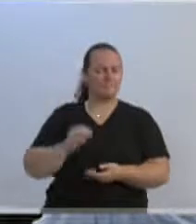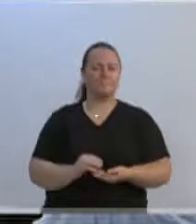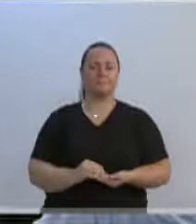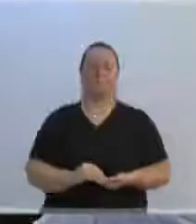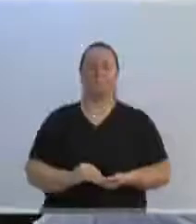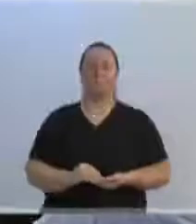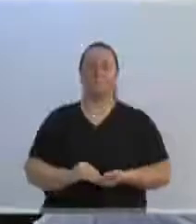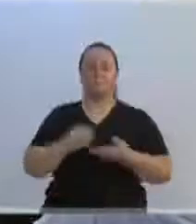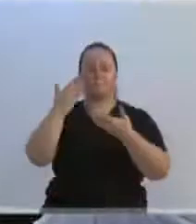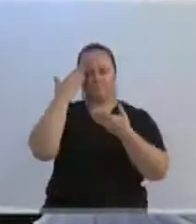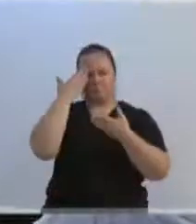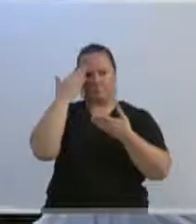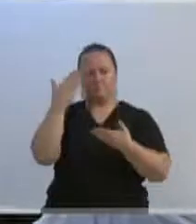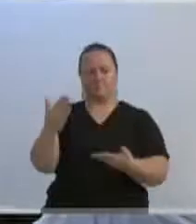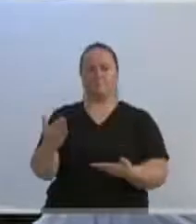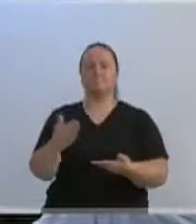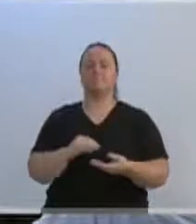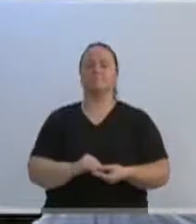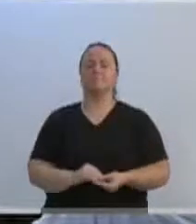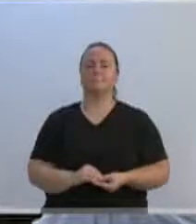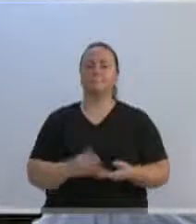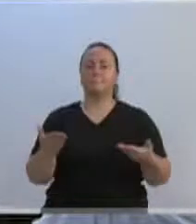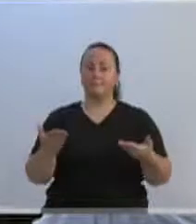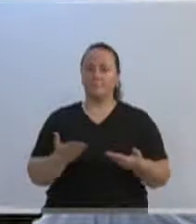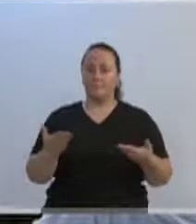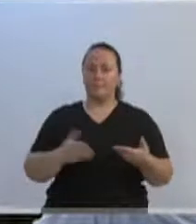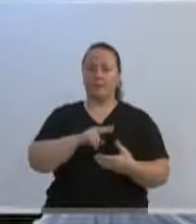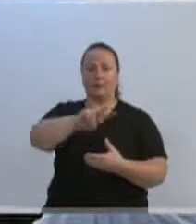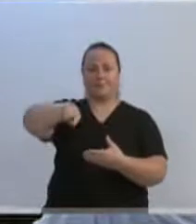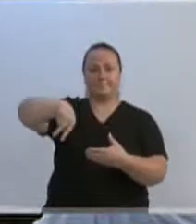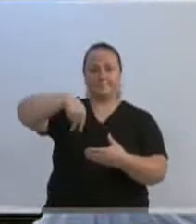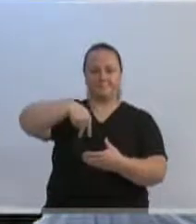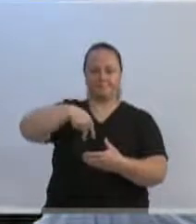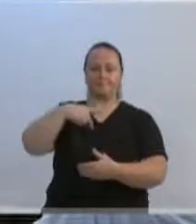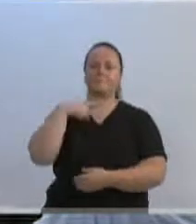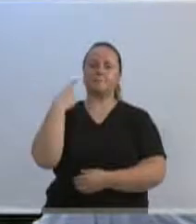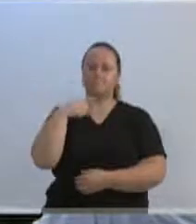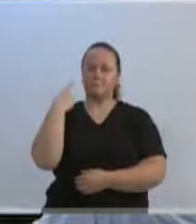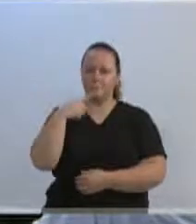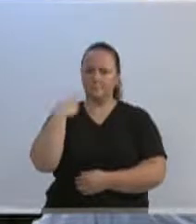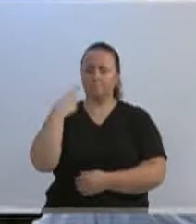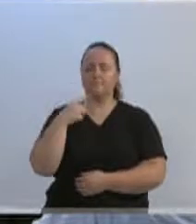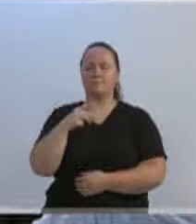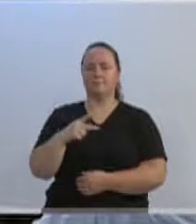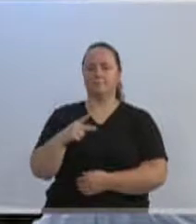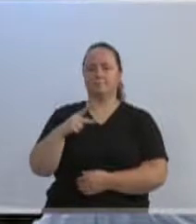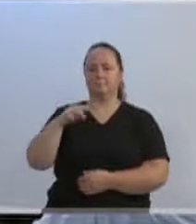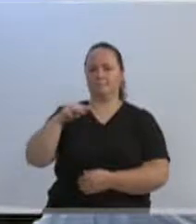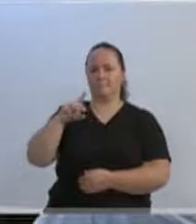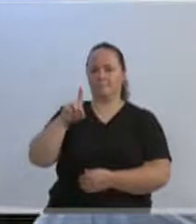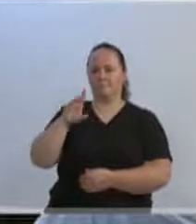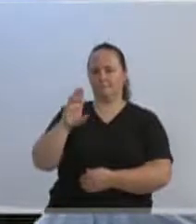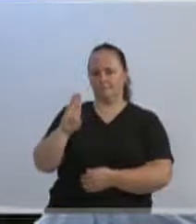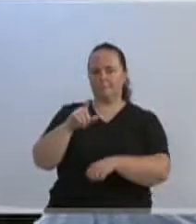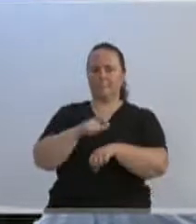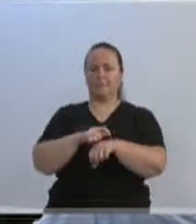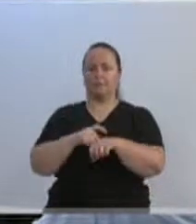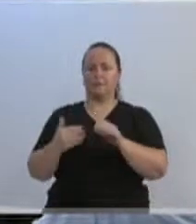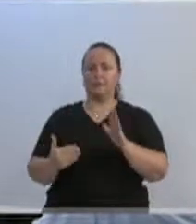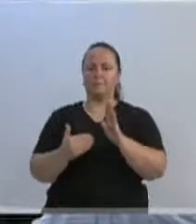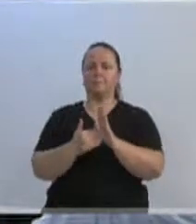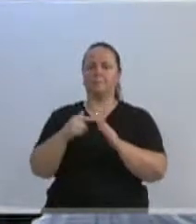vereador convidou agora para fazer uso da palavra o vereador marcelo lanzarin do pmdb com o tempo de até 7